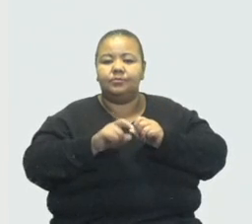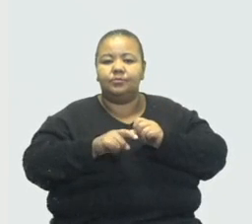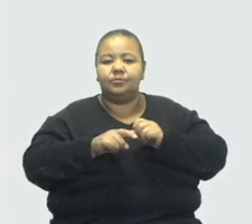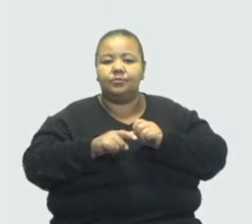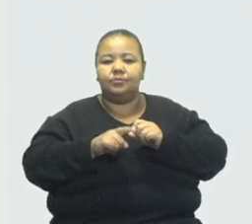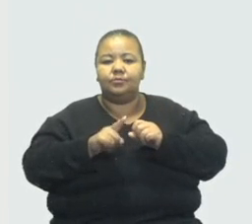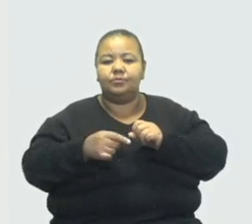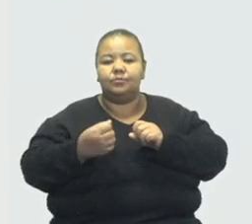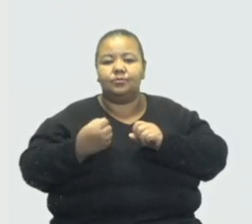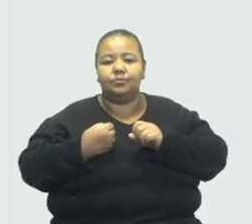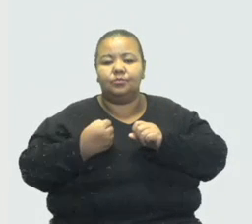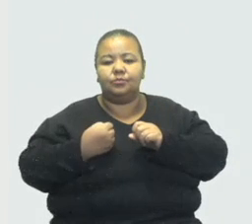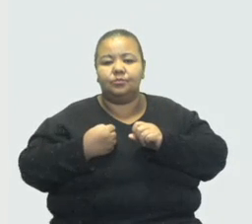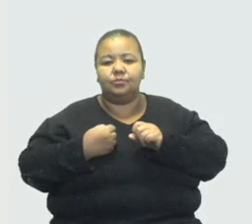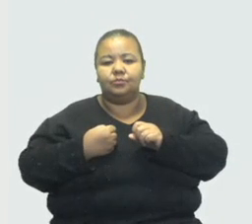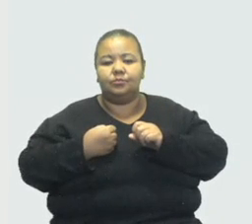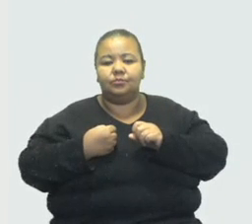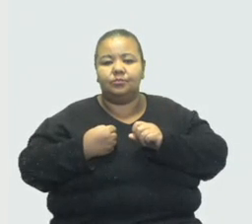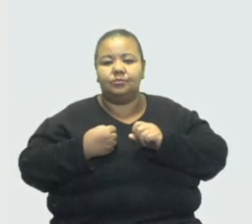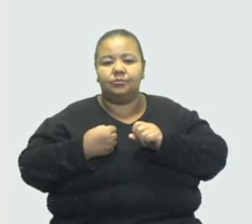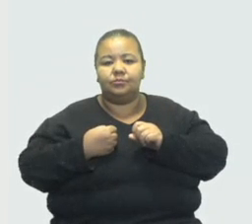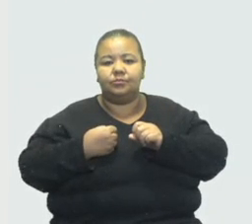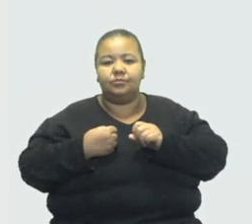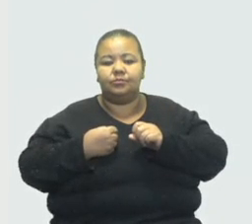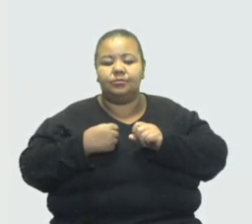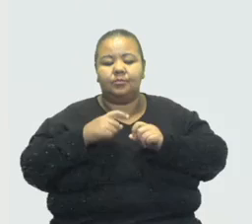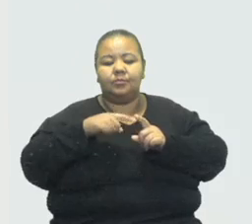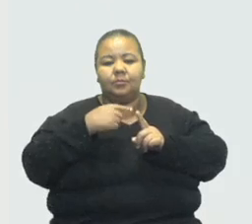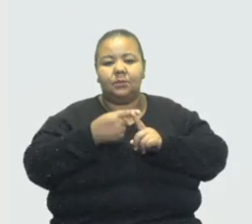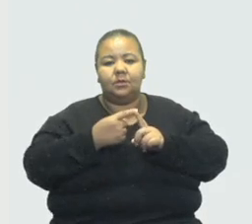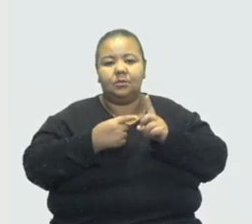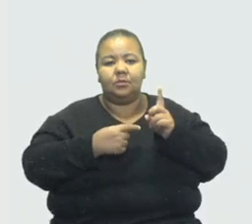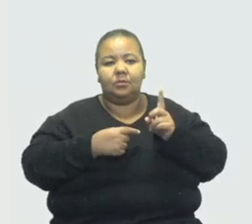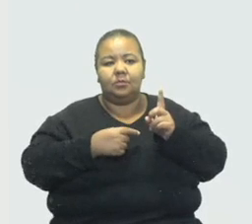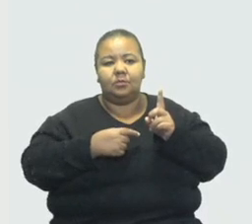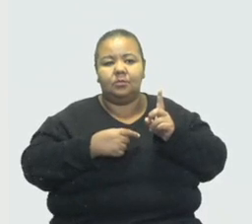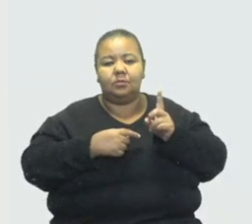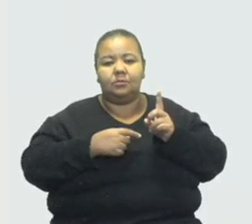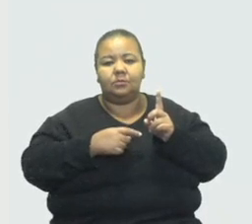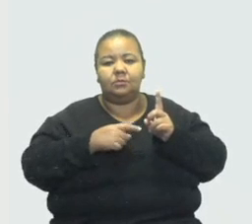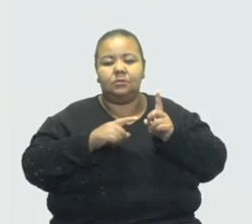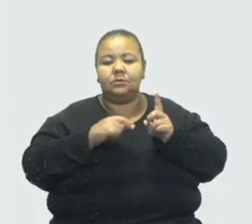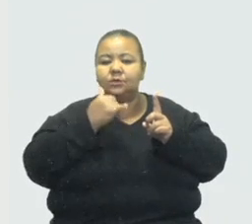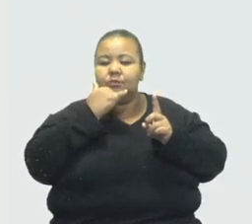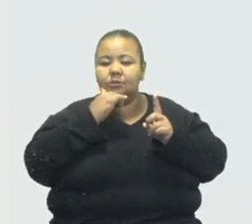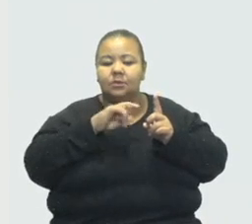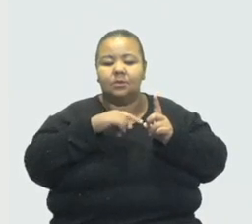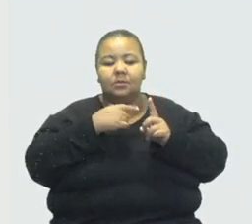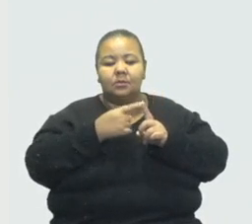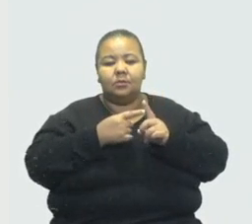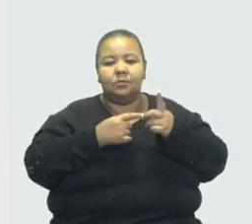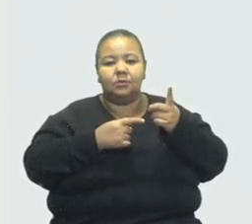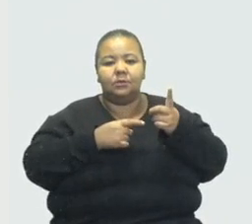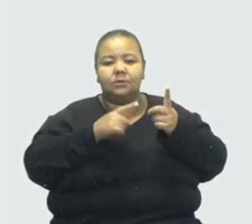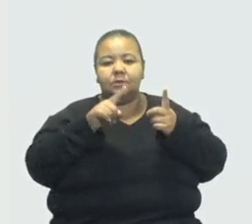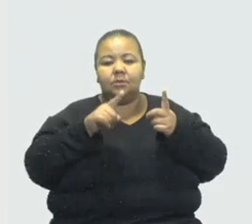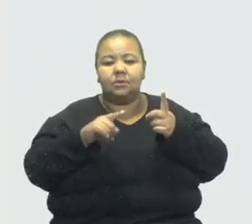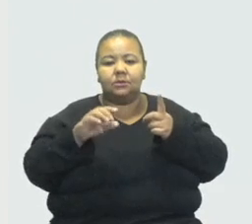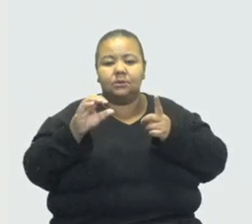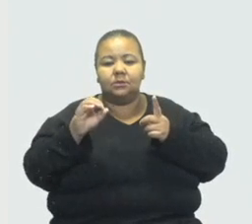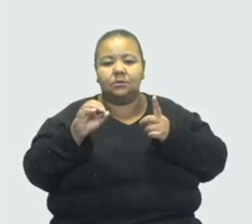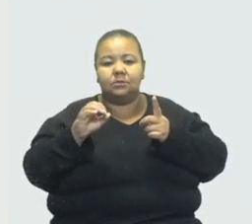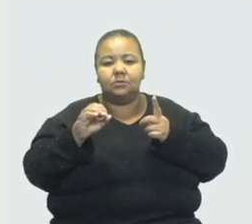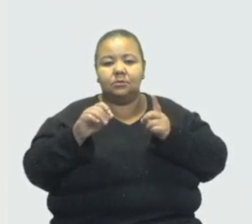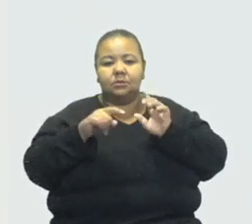Que número que é adicionado com 1, adicionado com 2 dá zero, desculpe,